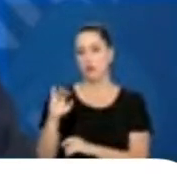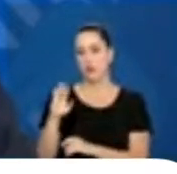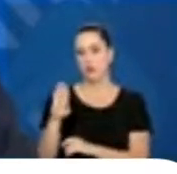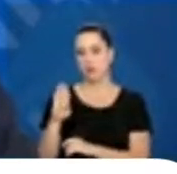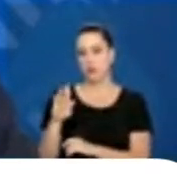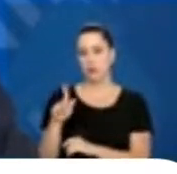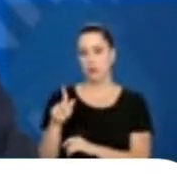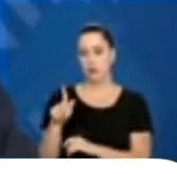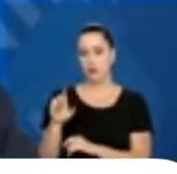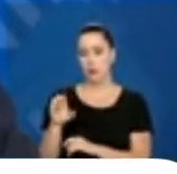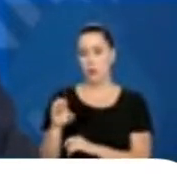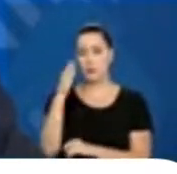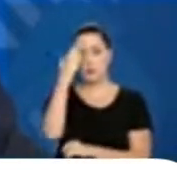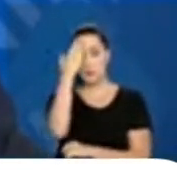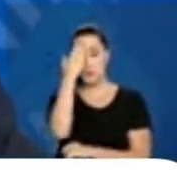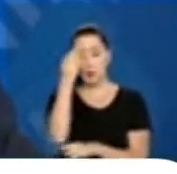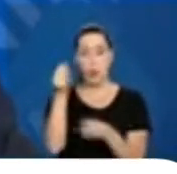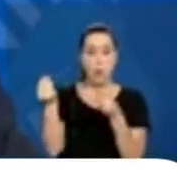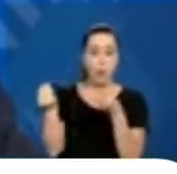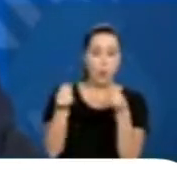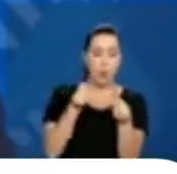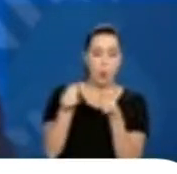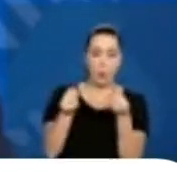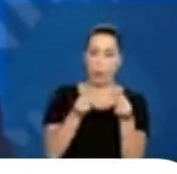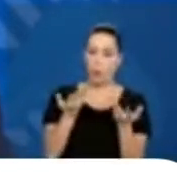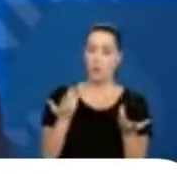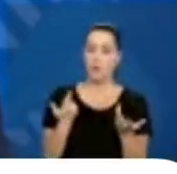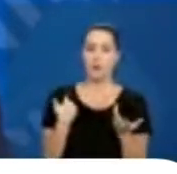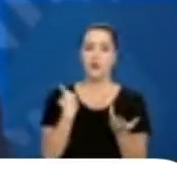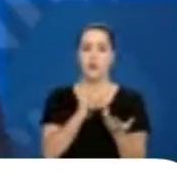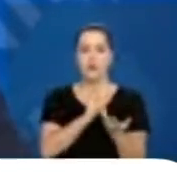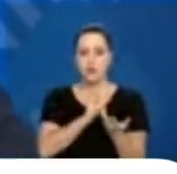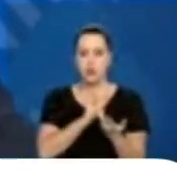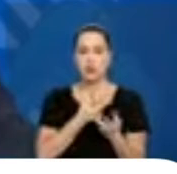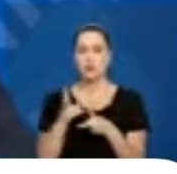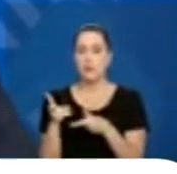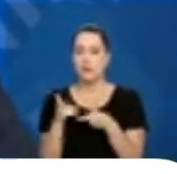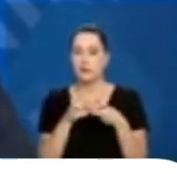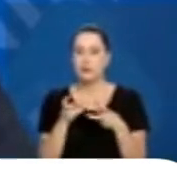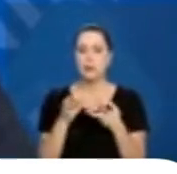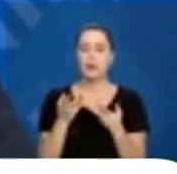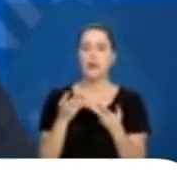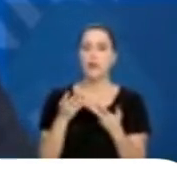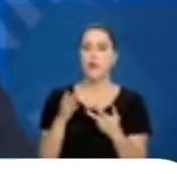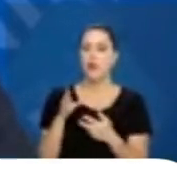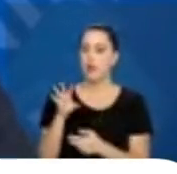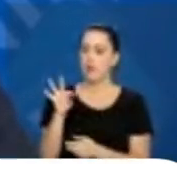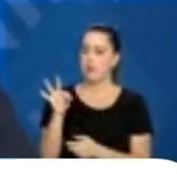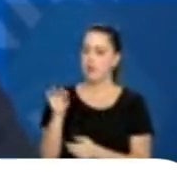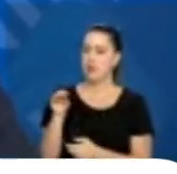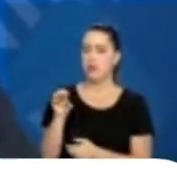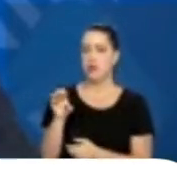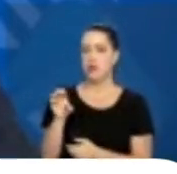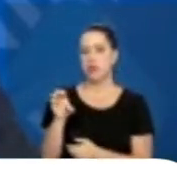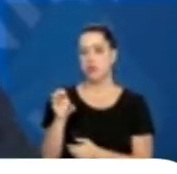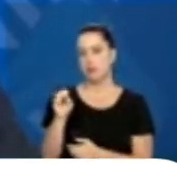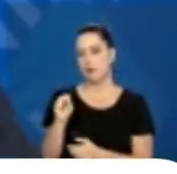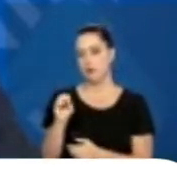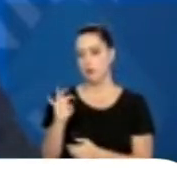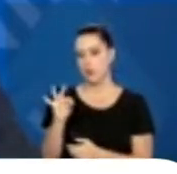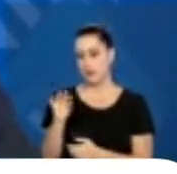melhor amostra da população para ser testada, para que ela possa dar a informação que a gente precisa para o entendimento da